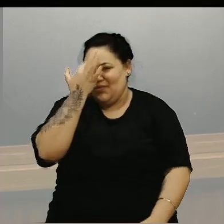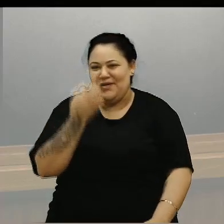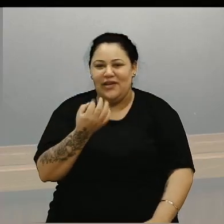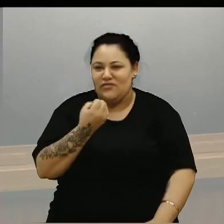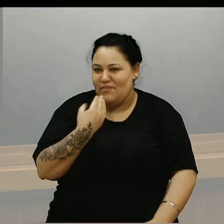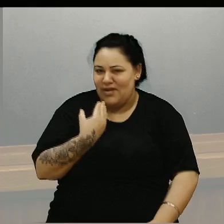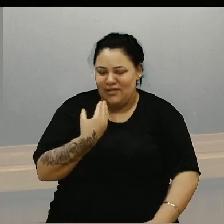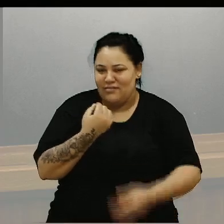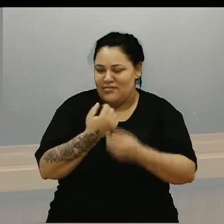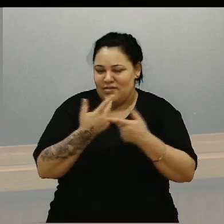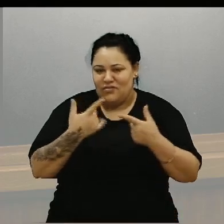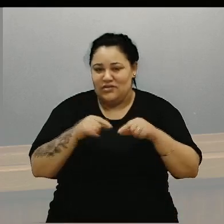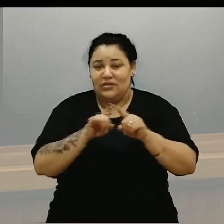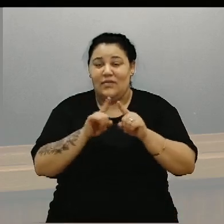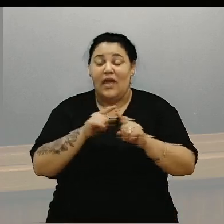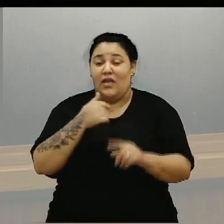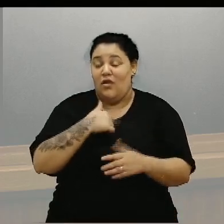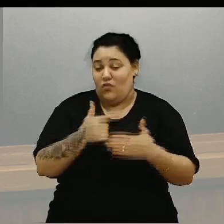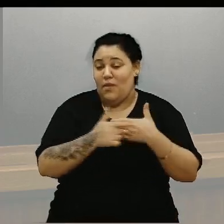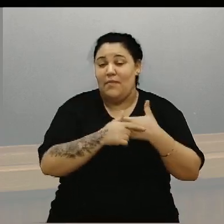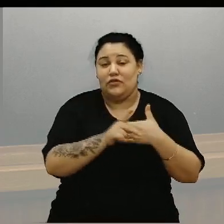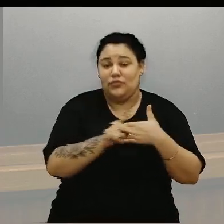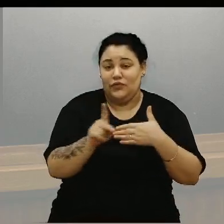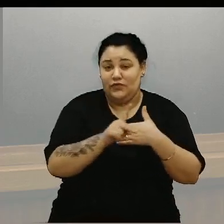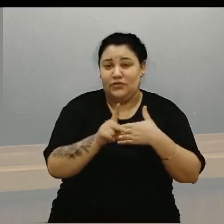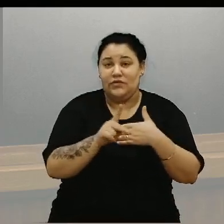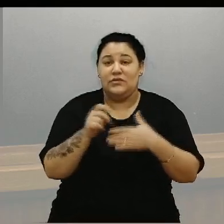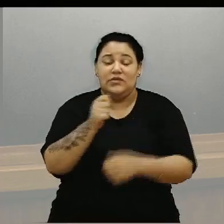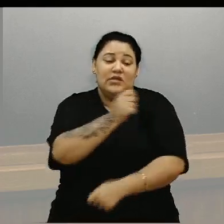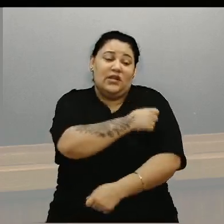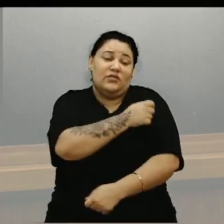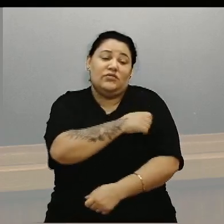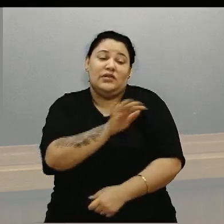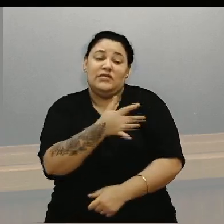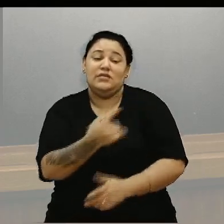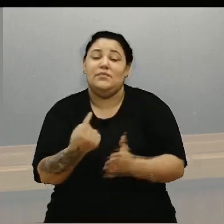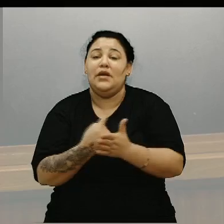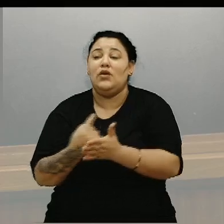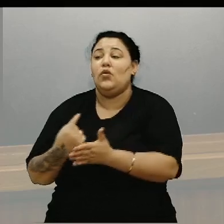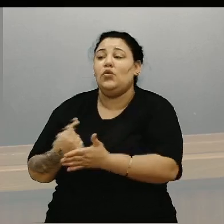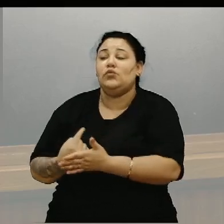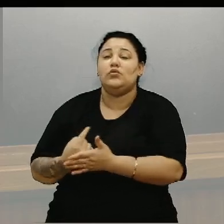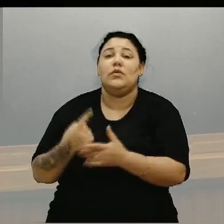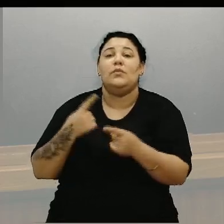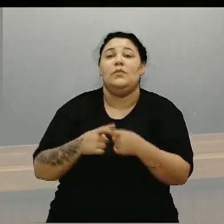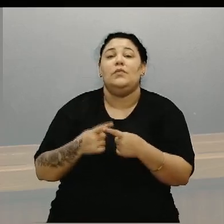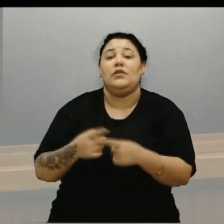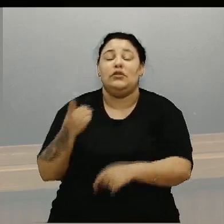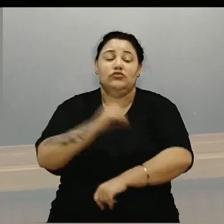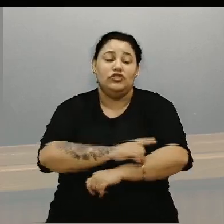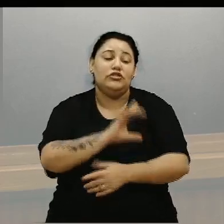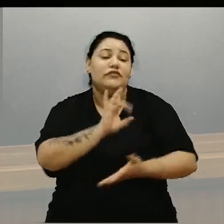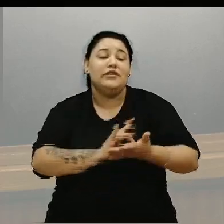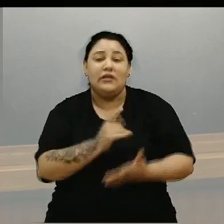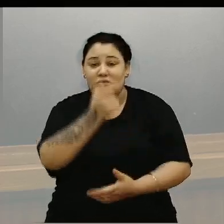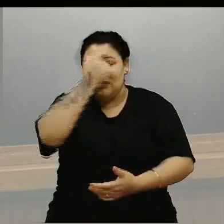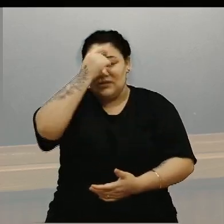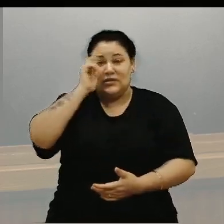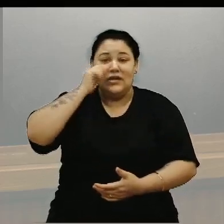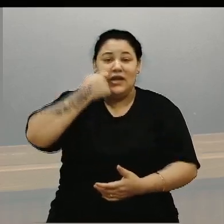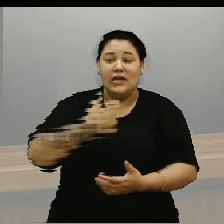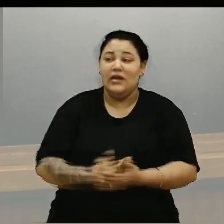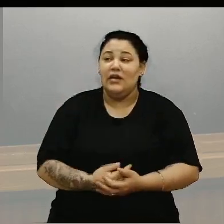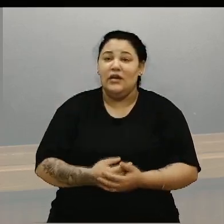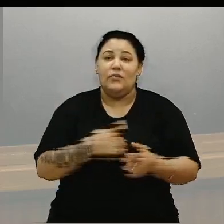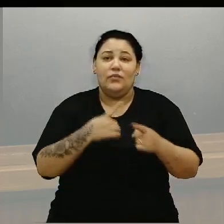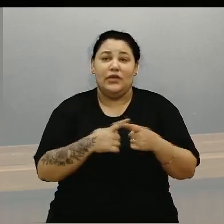isso. Eu, como professora também, os alunos às vezes questionam por que o dia da consciência negra, por que não tem o dia da